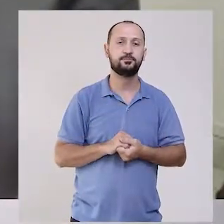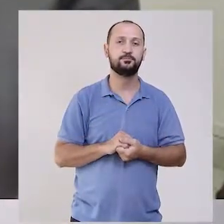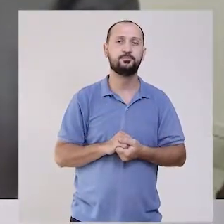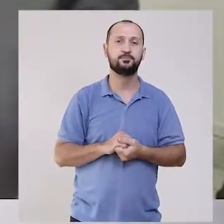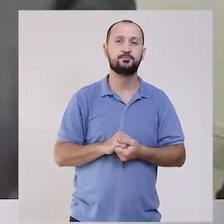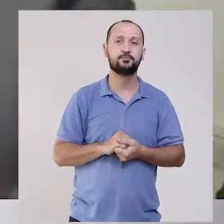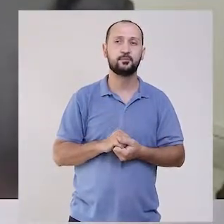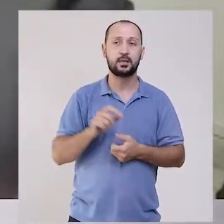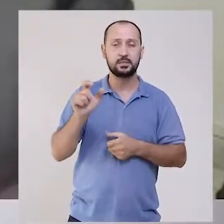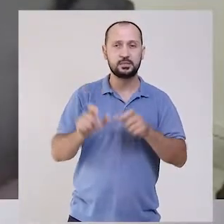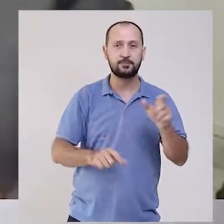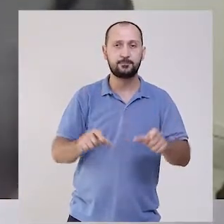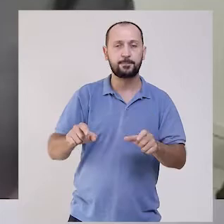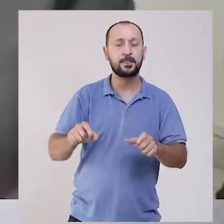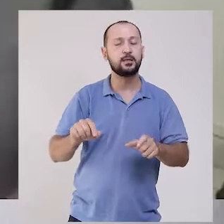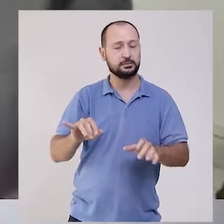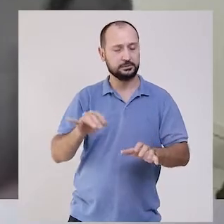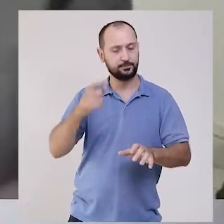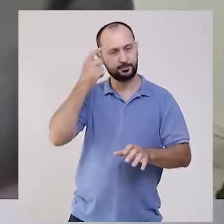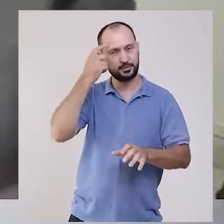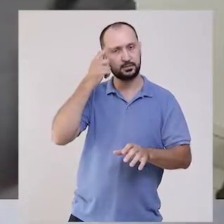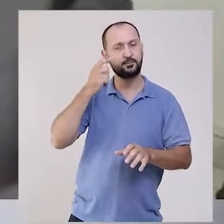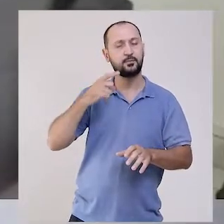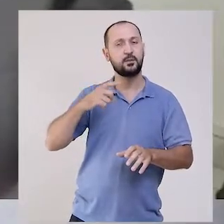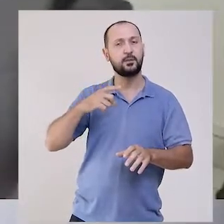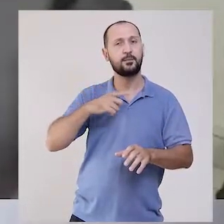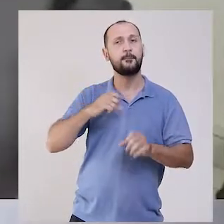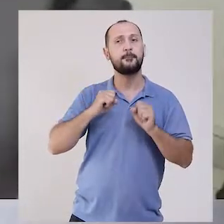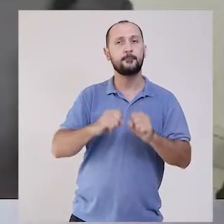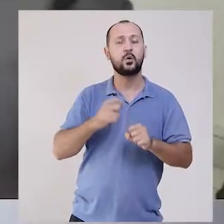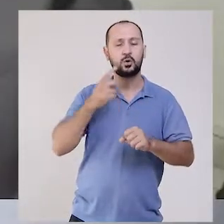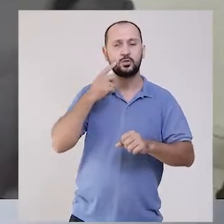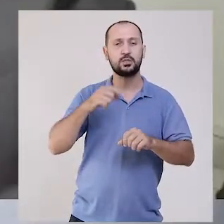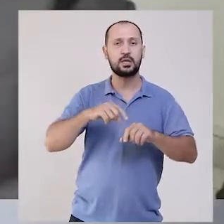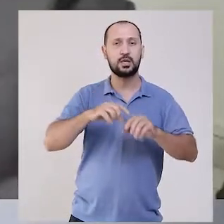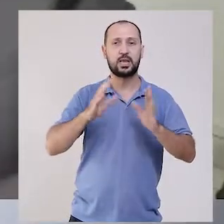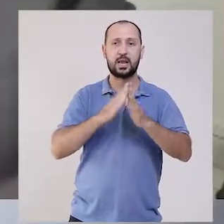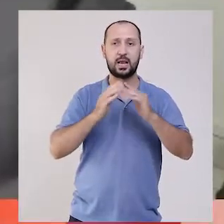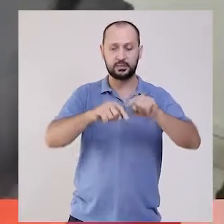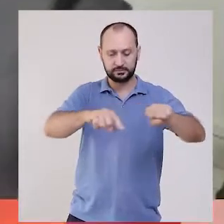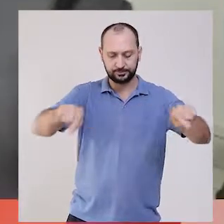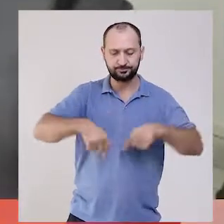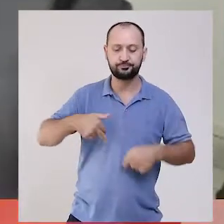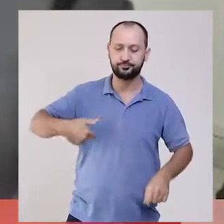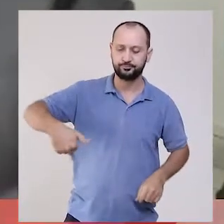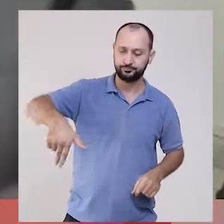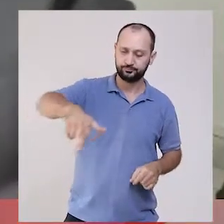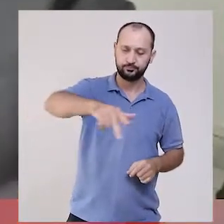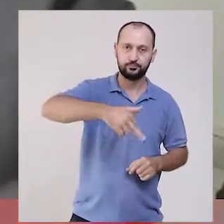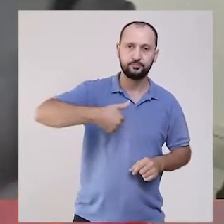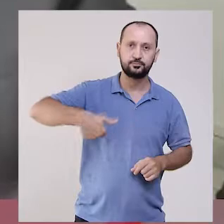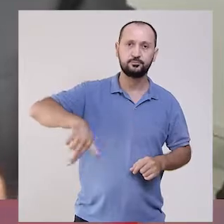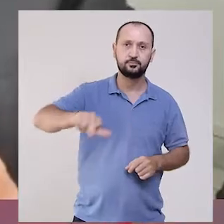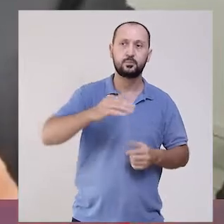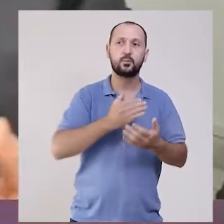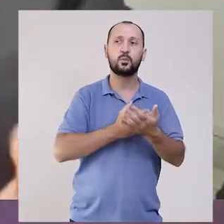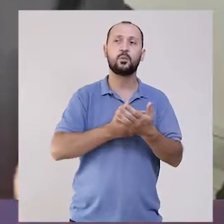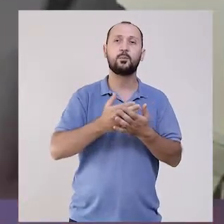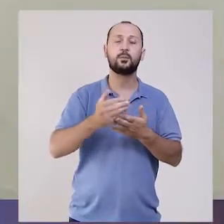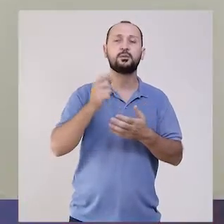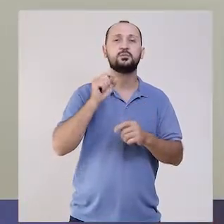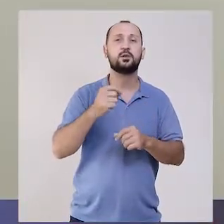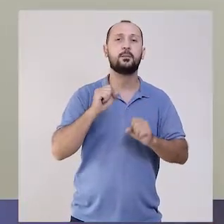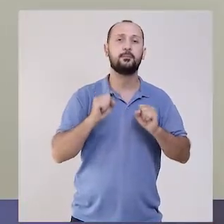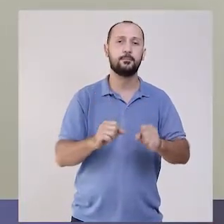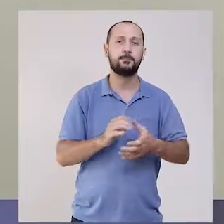casa. Esse é o primeiro, sabe? Existe a possibilidade da pessoa caminhar no seu quintal, caminhar dentro de casa,